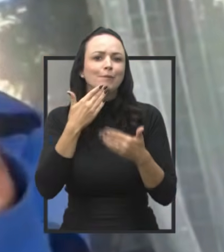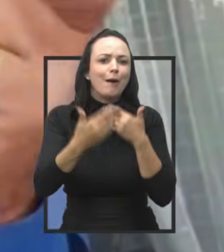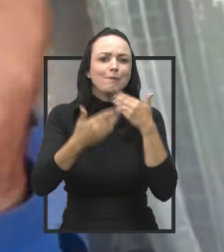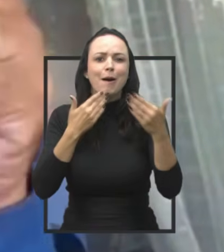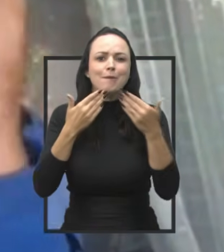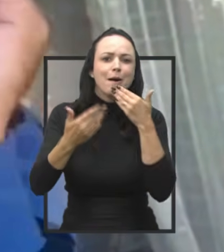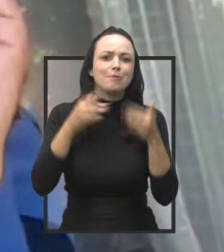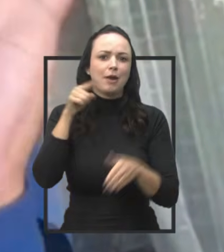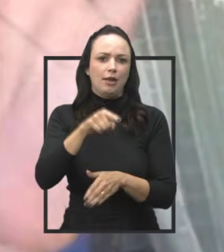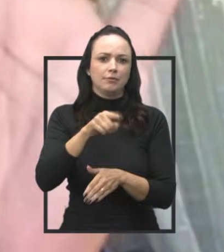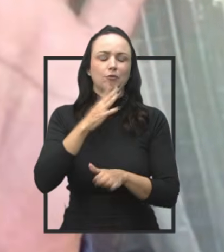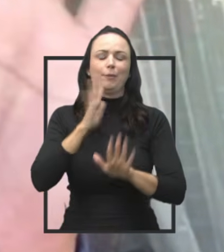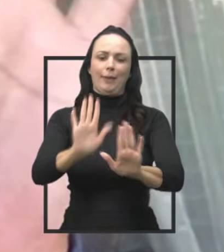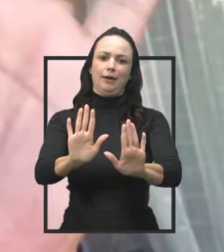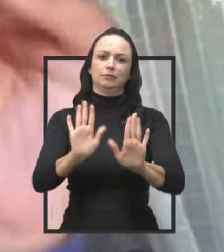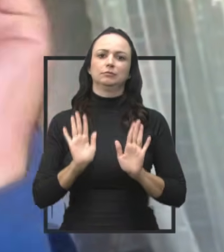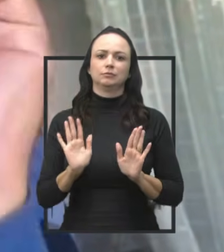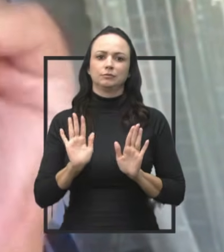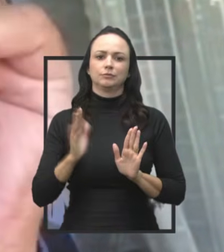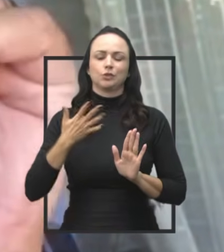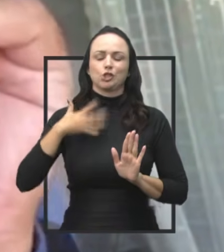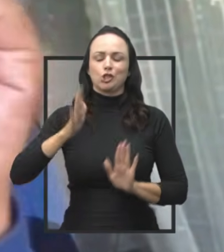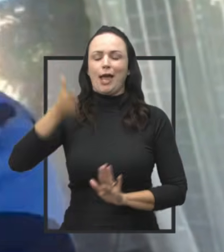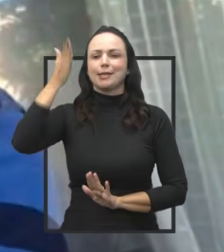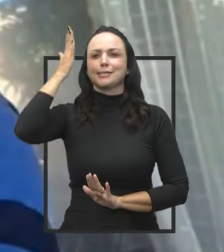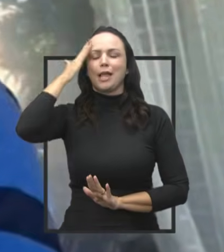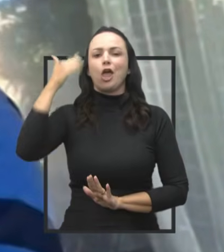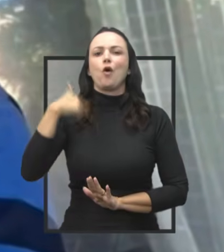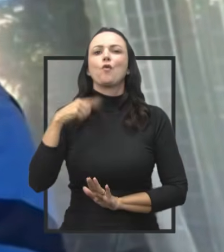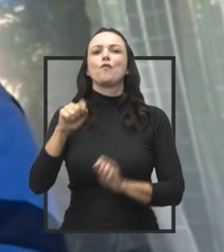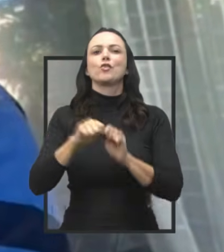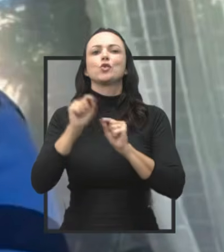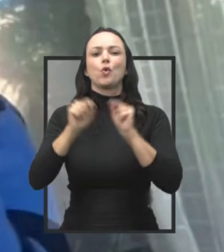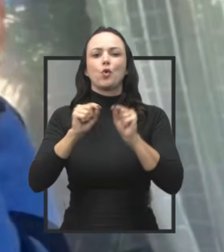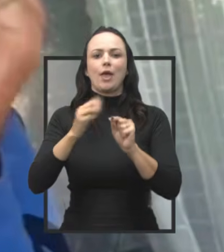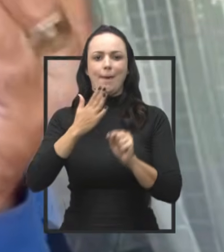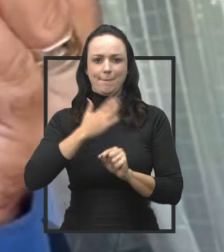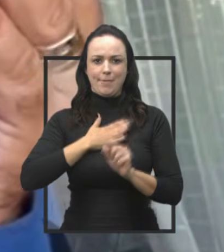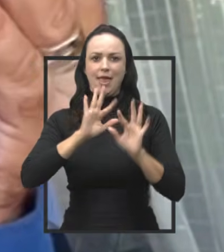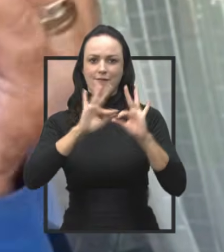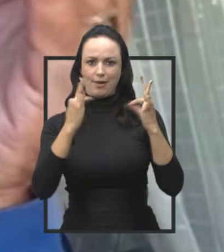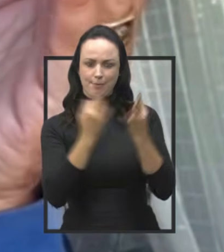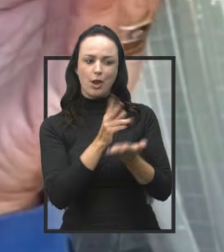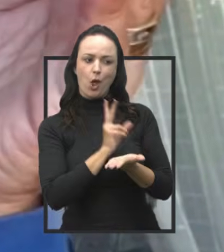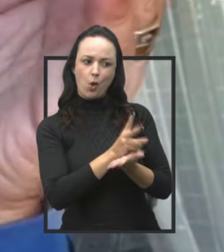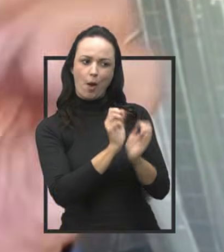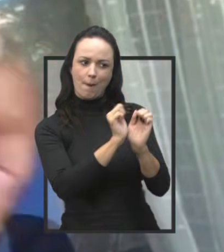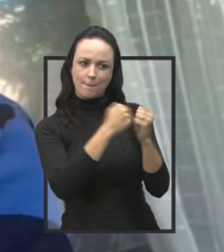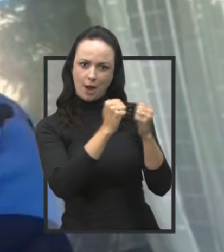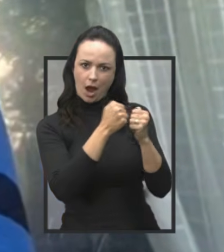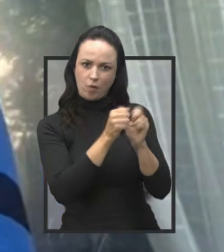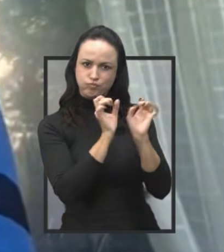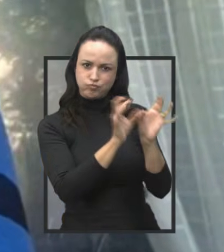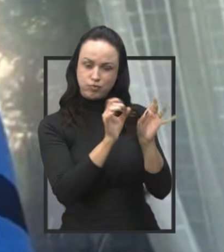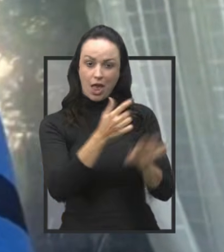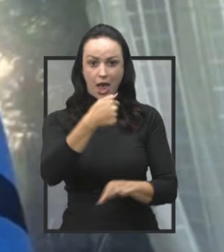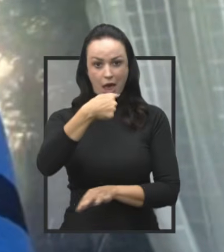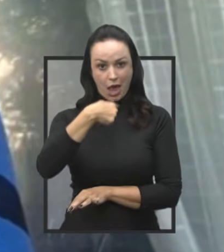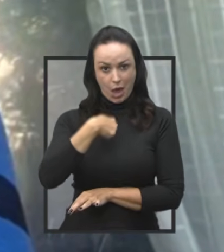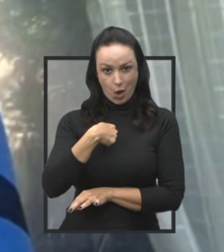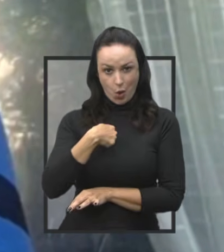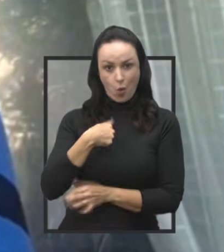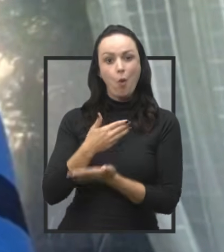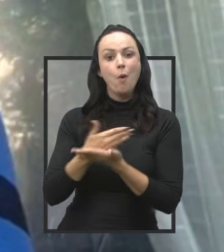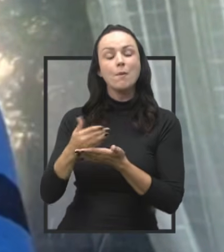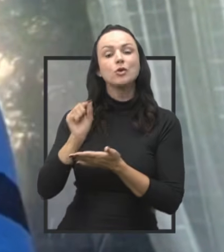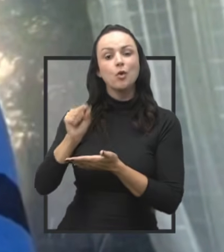Maria falou: para, já sei o que eu vou fazer. Minha família continua com a padaria e vou